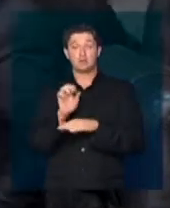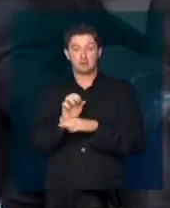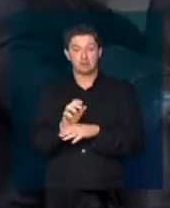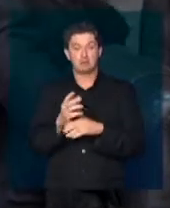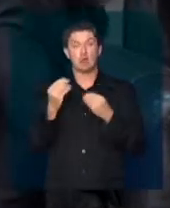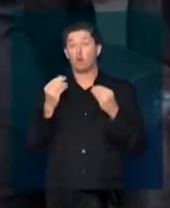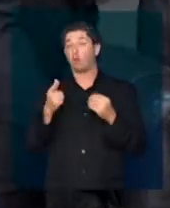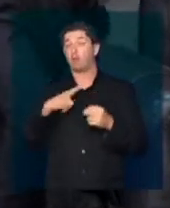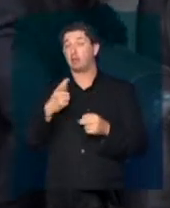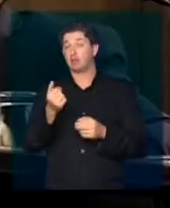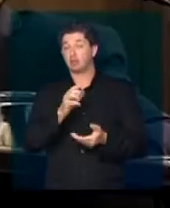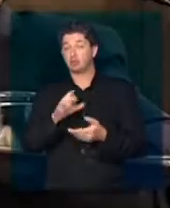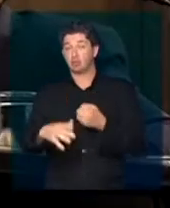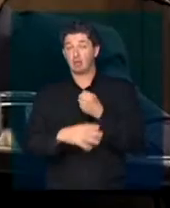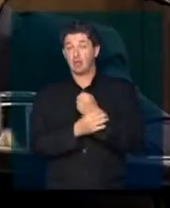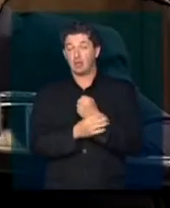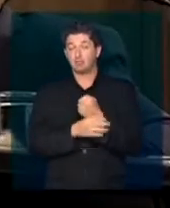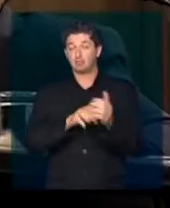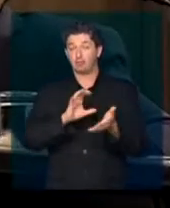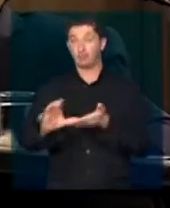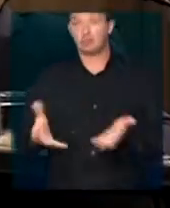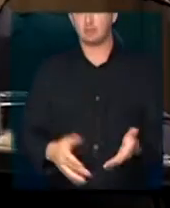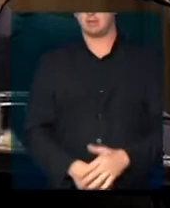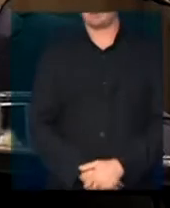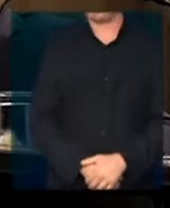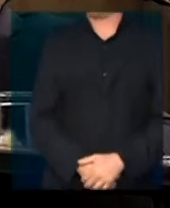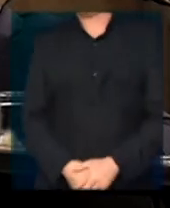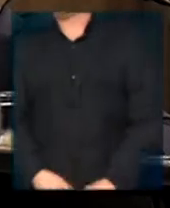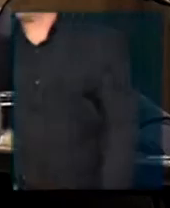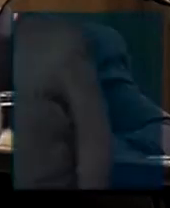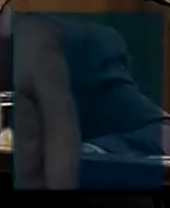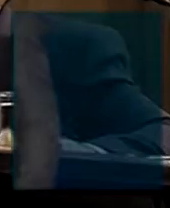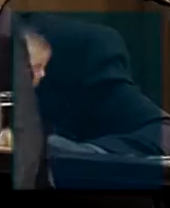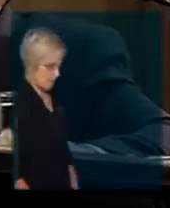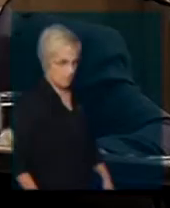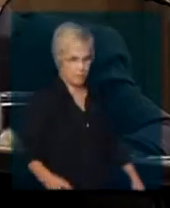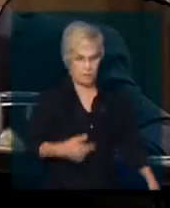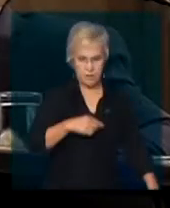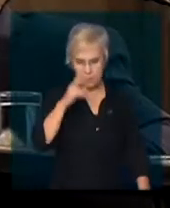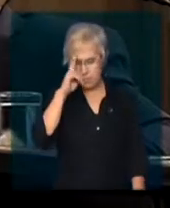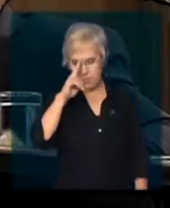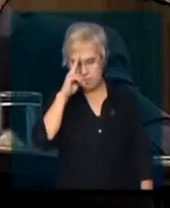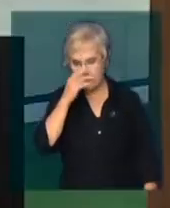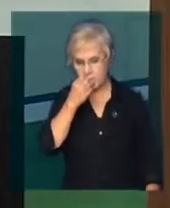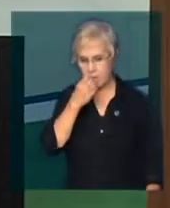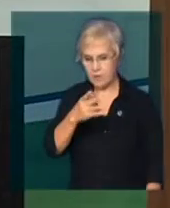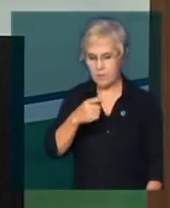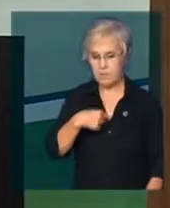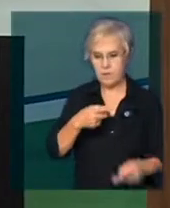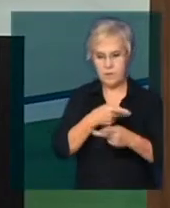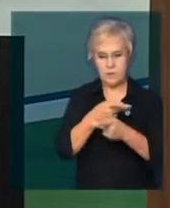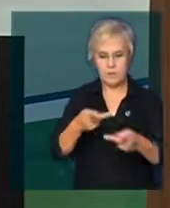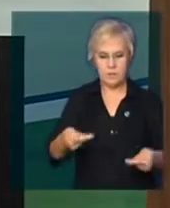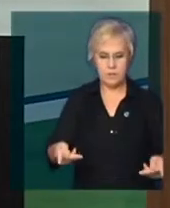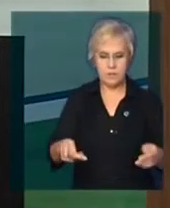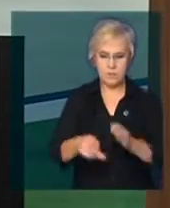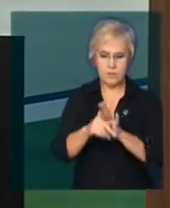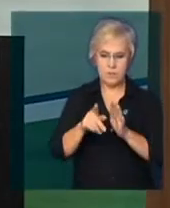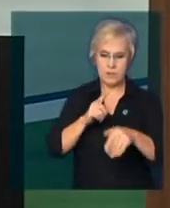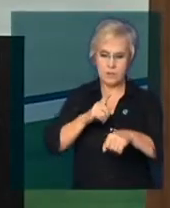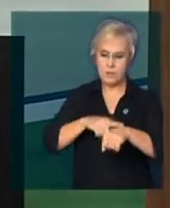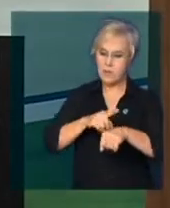eles vão ter os recursos para financiar. Eu me lembro bem um exemplo que Vossa Excelência me deu quando eu visitei na época da campanha